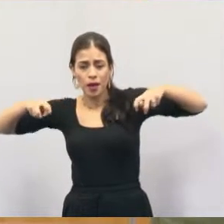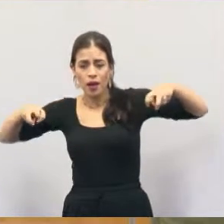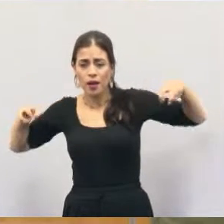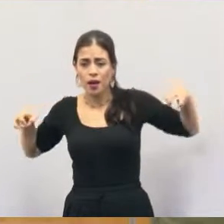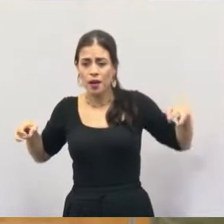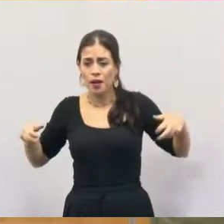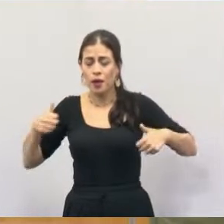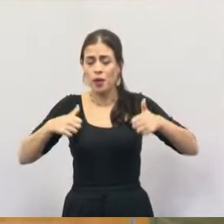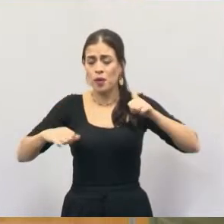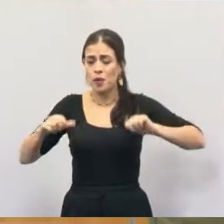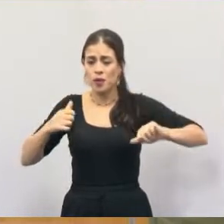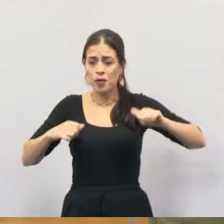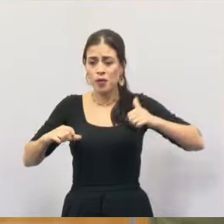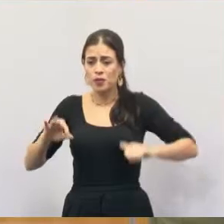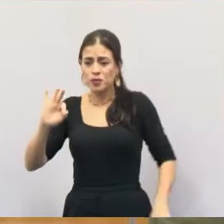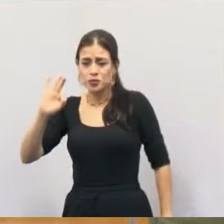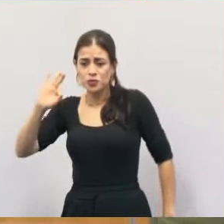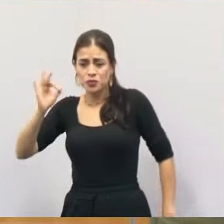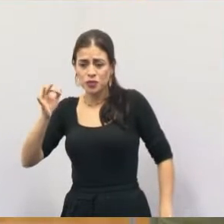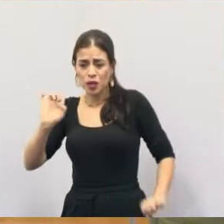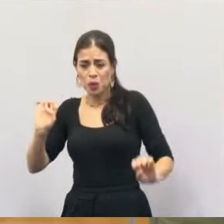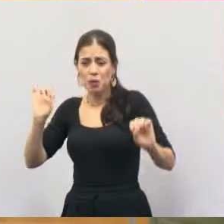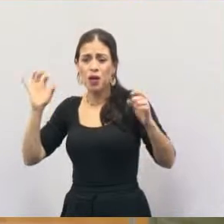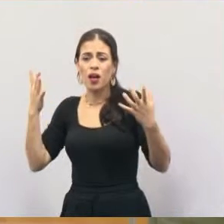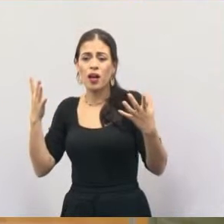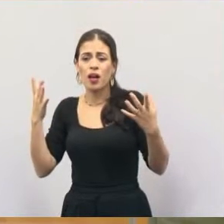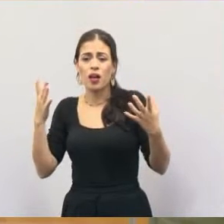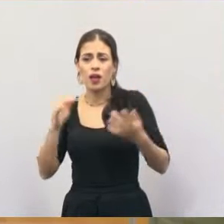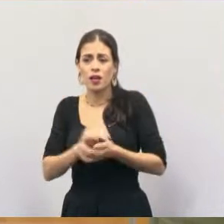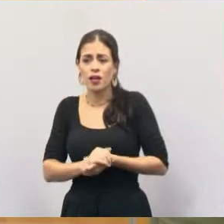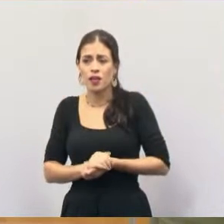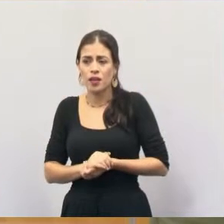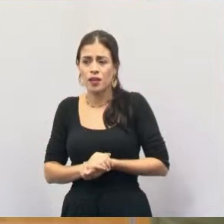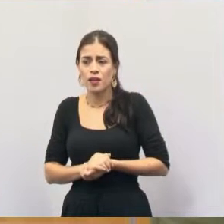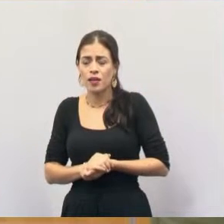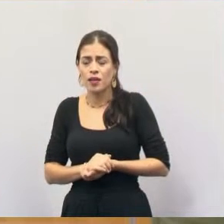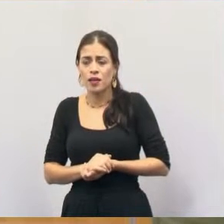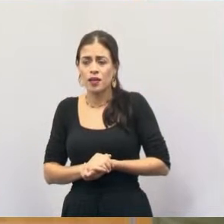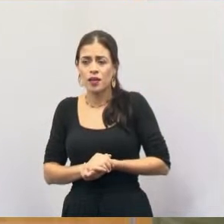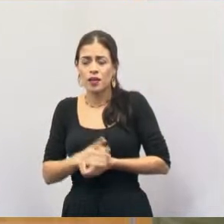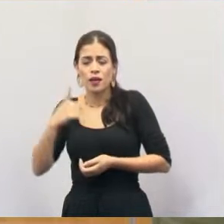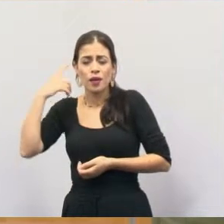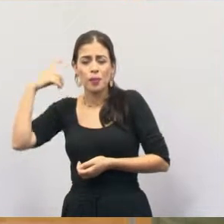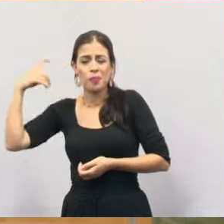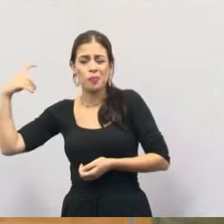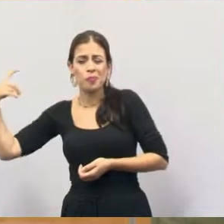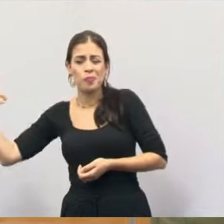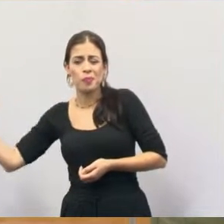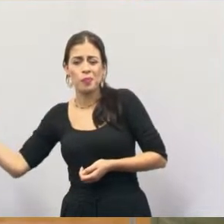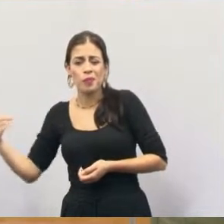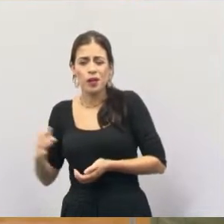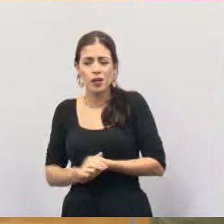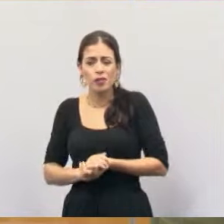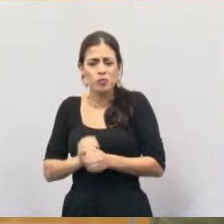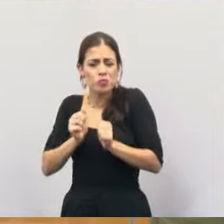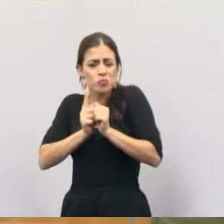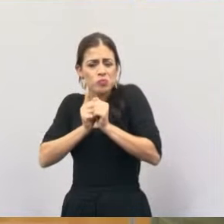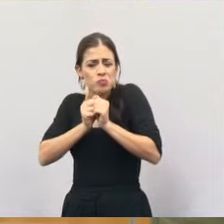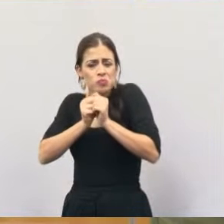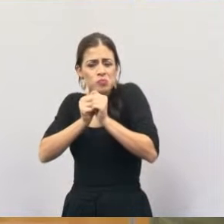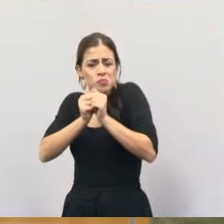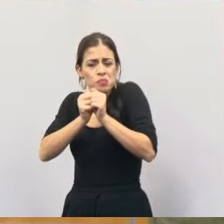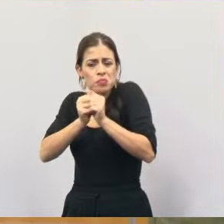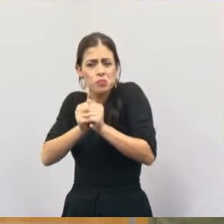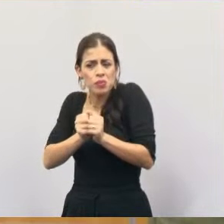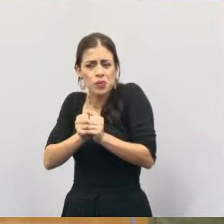atores já estavam em cena e ouviam o barulho de onde estava ouvindo o som e fui tentando me aproximar.